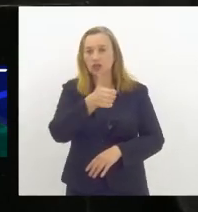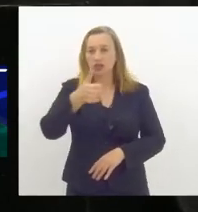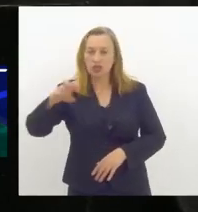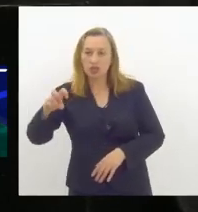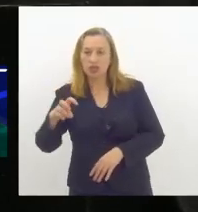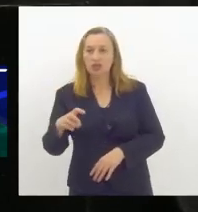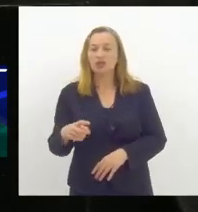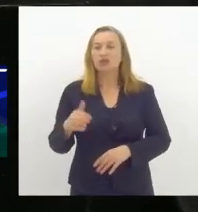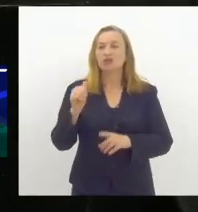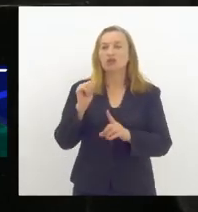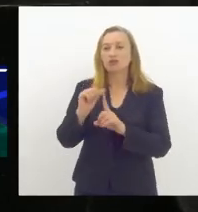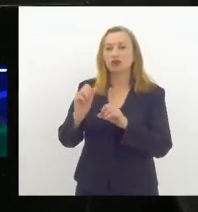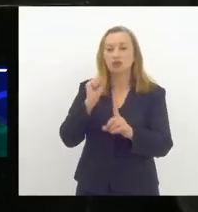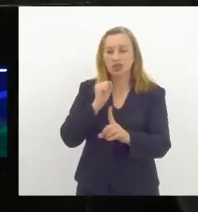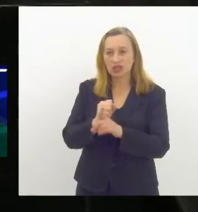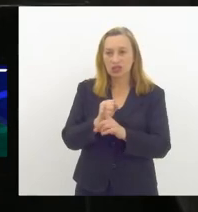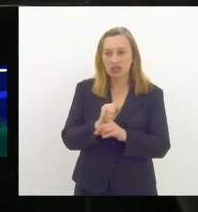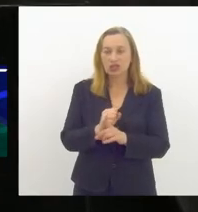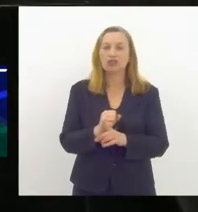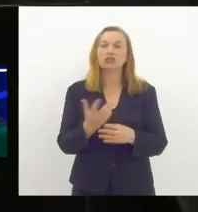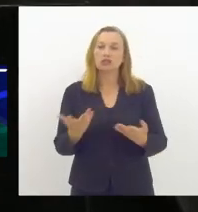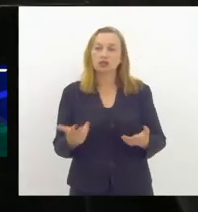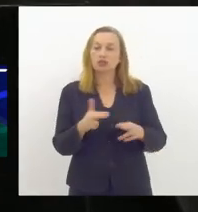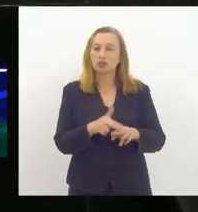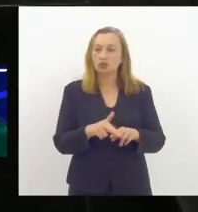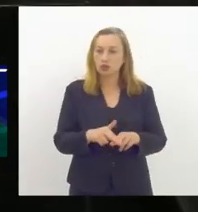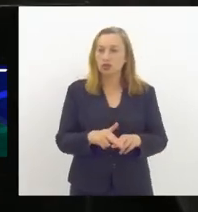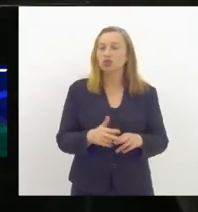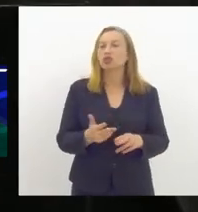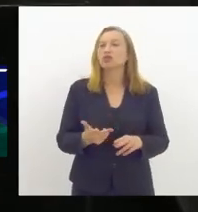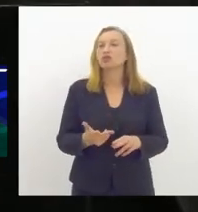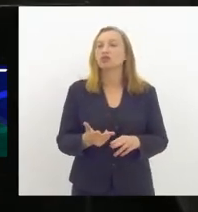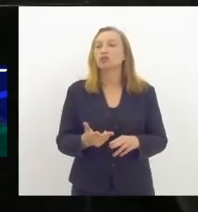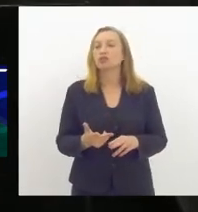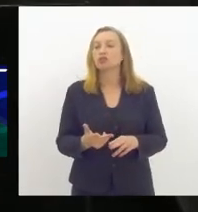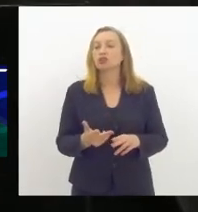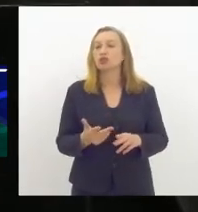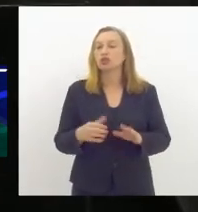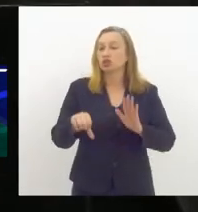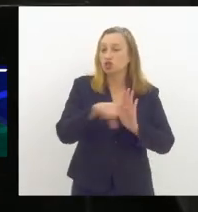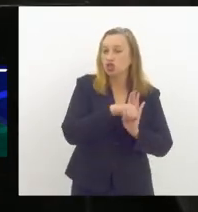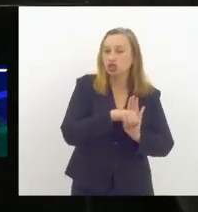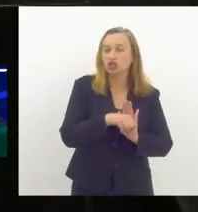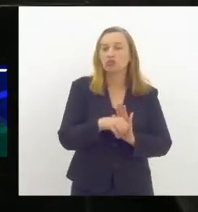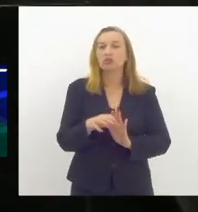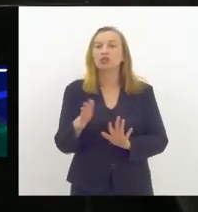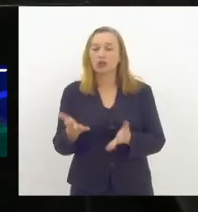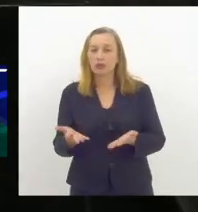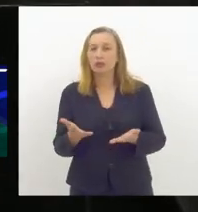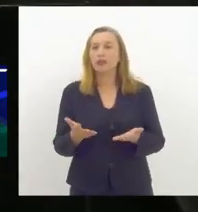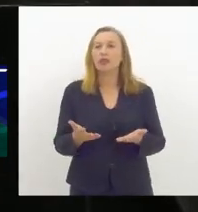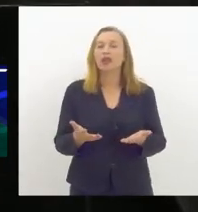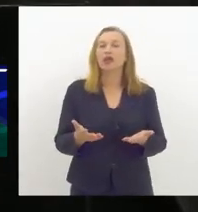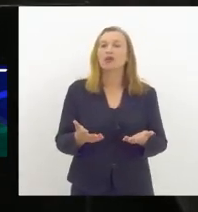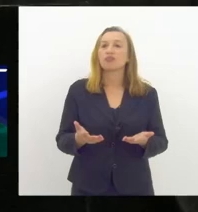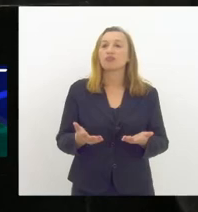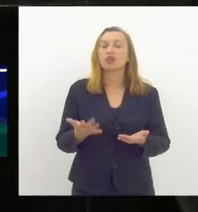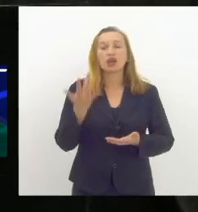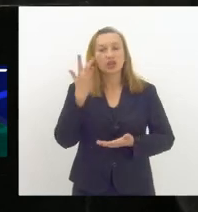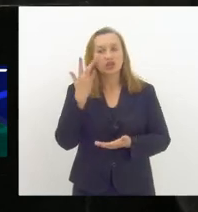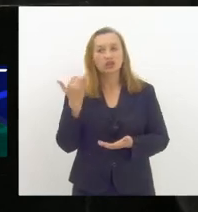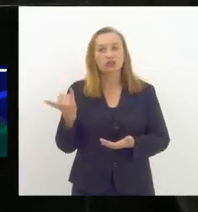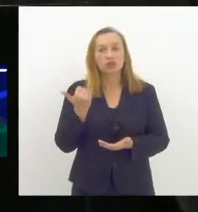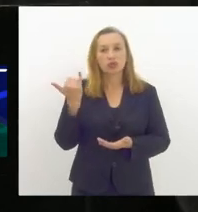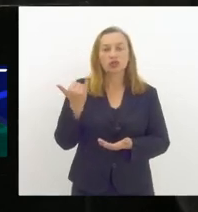que prevê o feminicídio como circunstância qualificadora do crime de homicídio mas achei